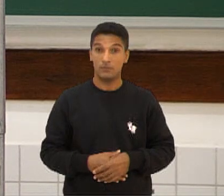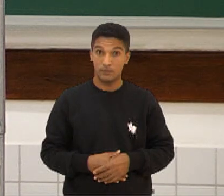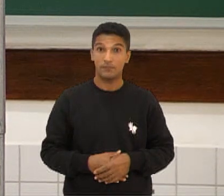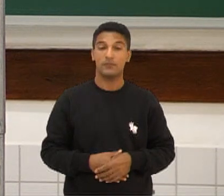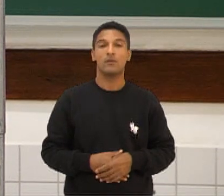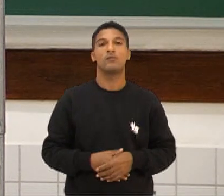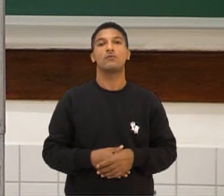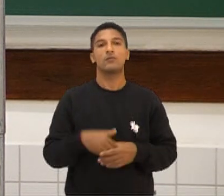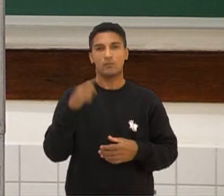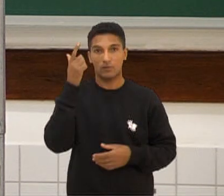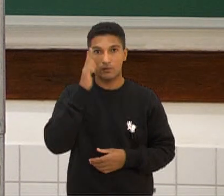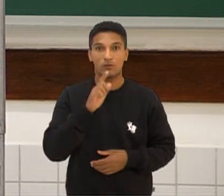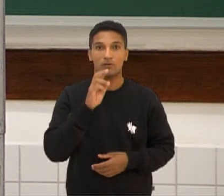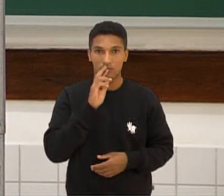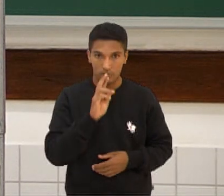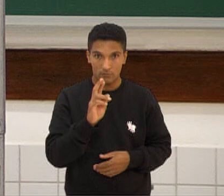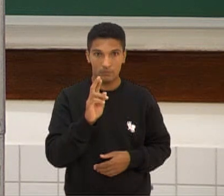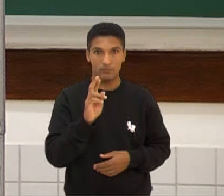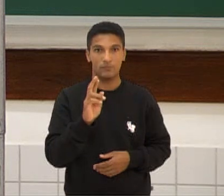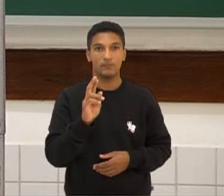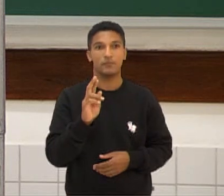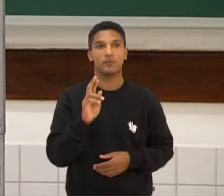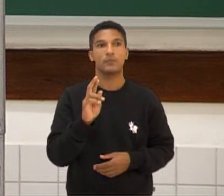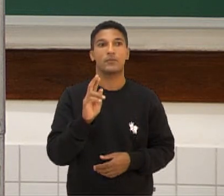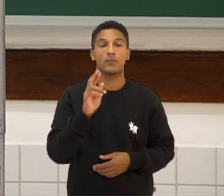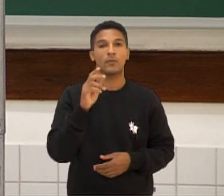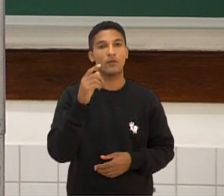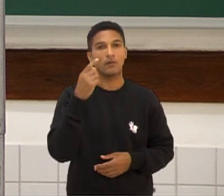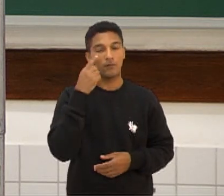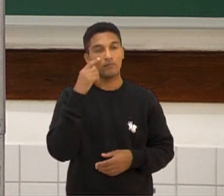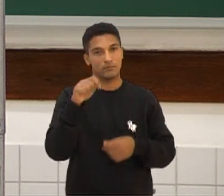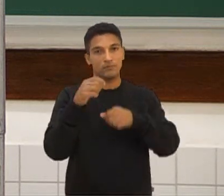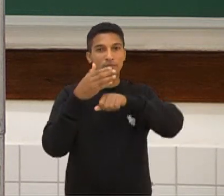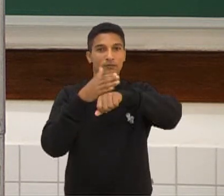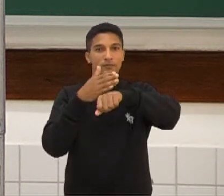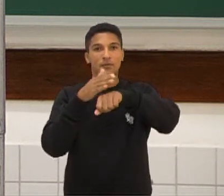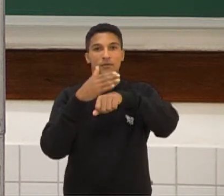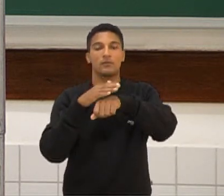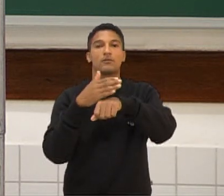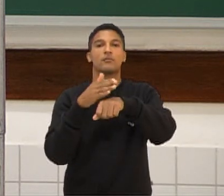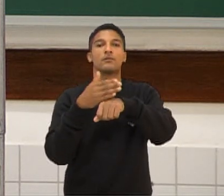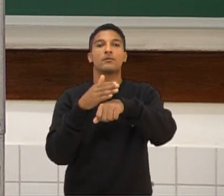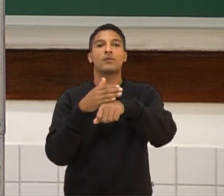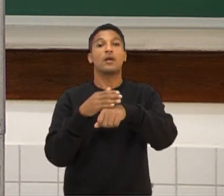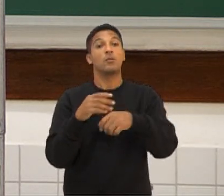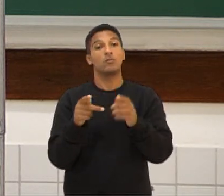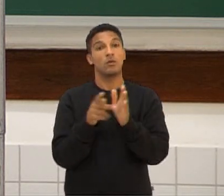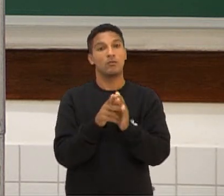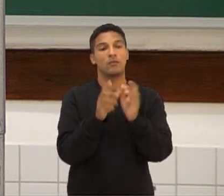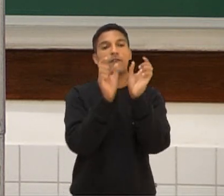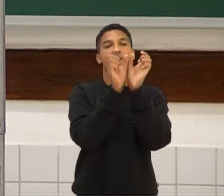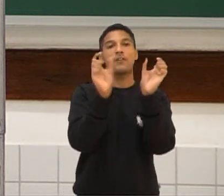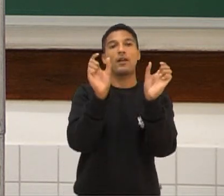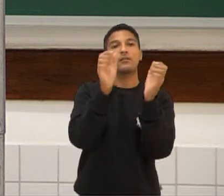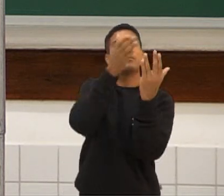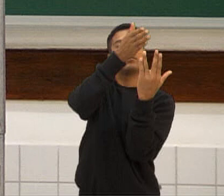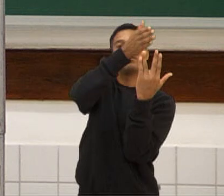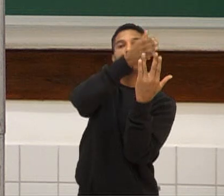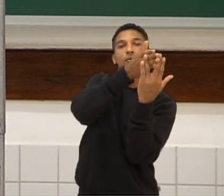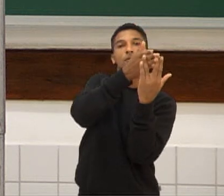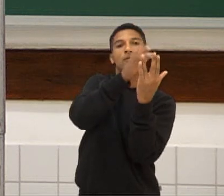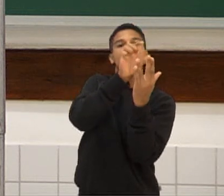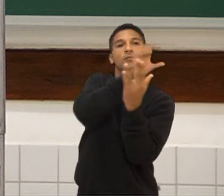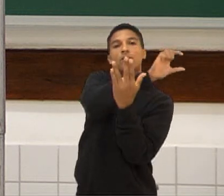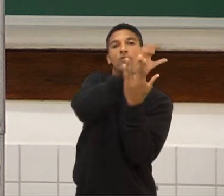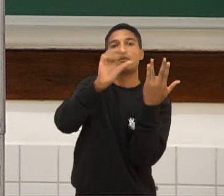Aí, pessoal, conseguiram fazer ali? Né? Tem que ir exercitando, sempre pegando ali o período composto e transformando em período simples